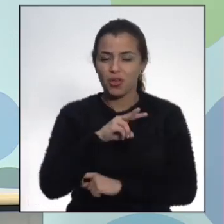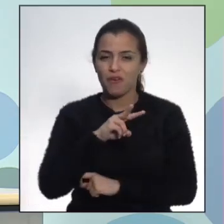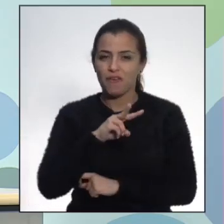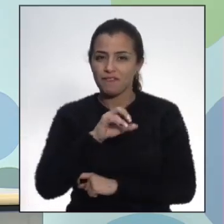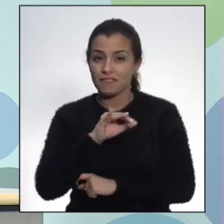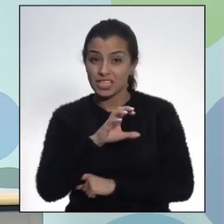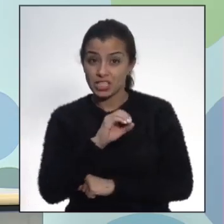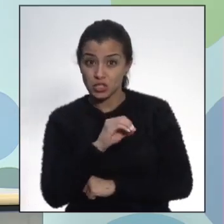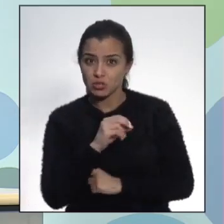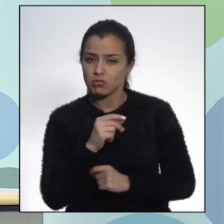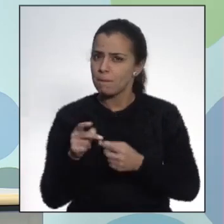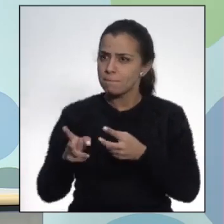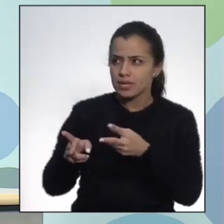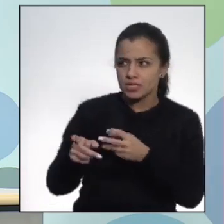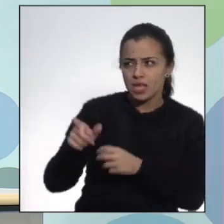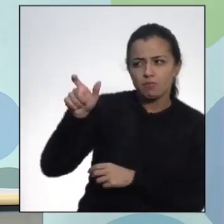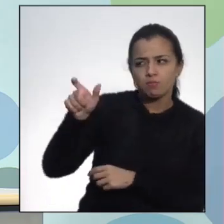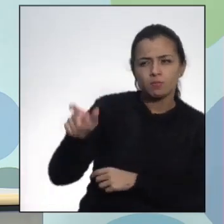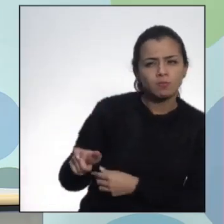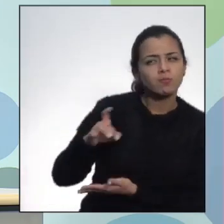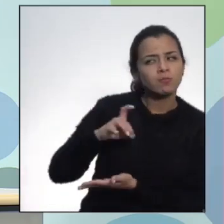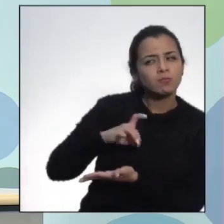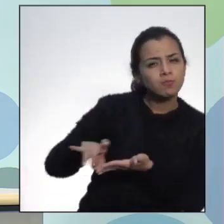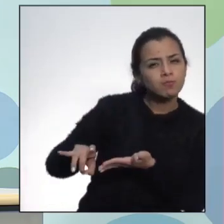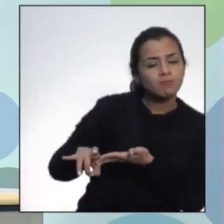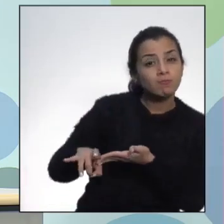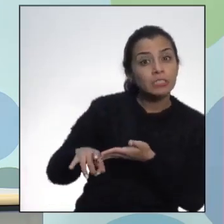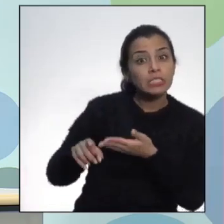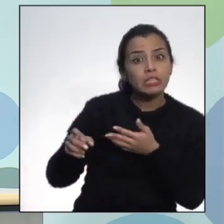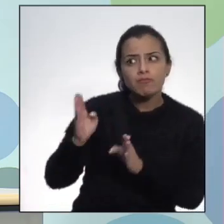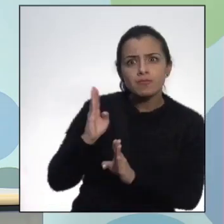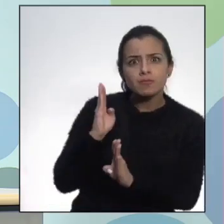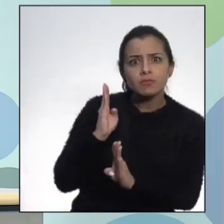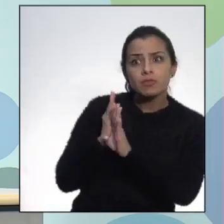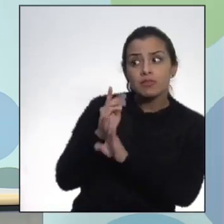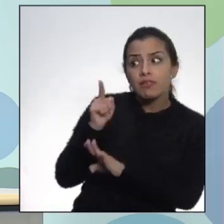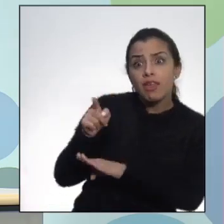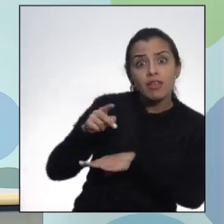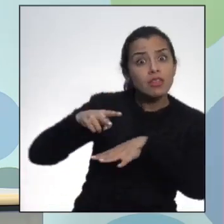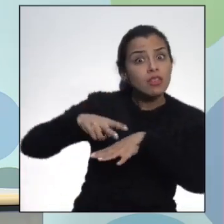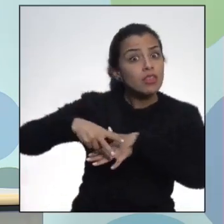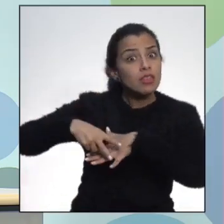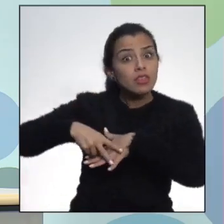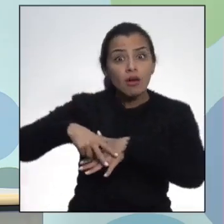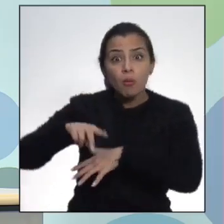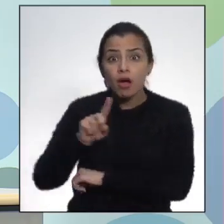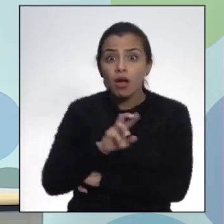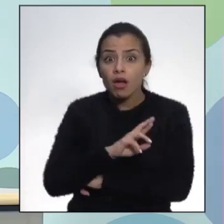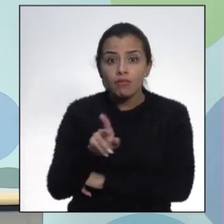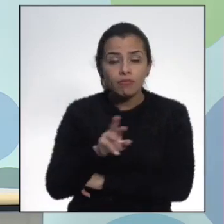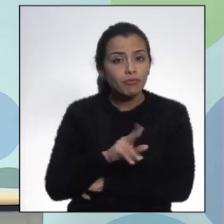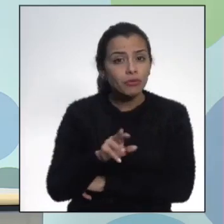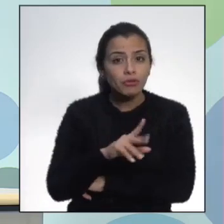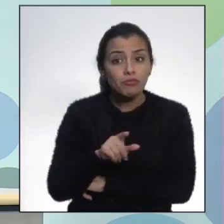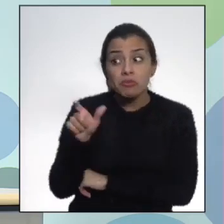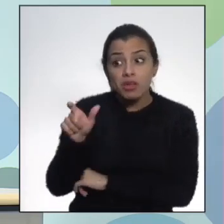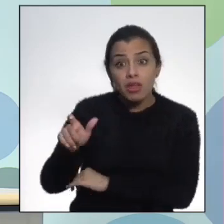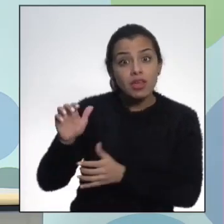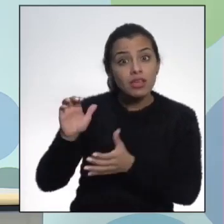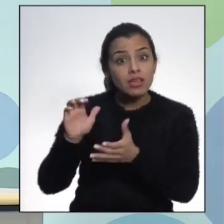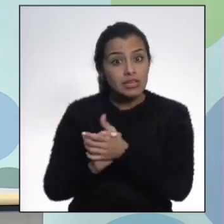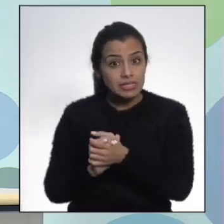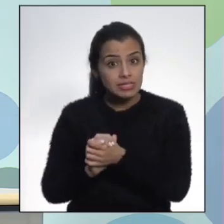do caráter negativo do Ambrósio. E ele descobre que Ambrósio, na realidade, ele não é viúvo. Ambrósio, ele é